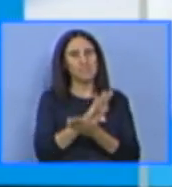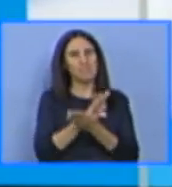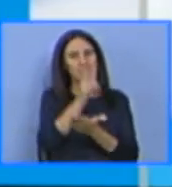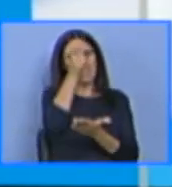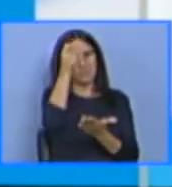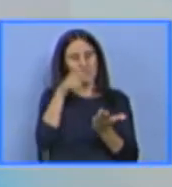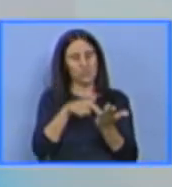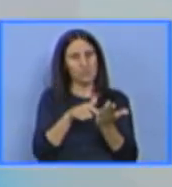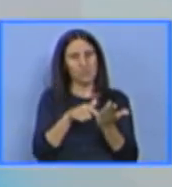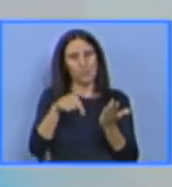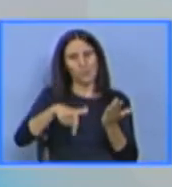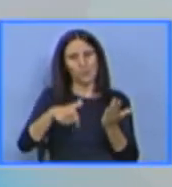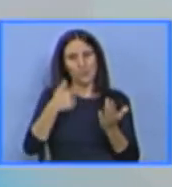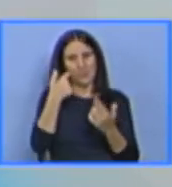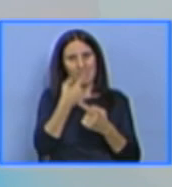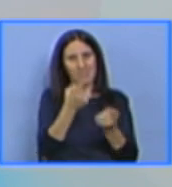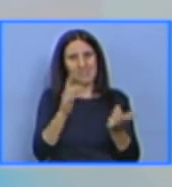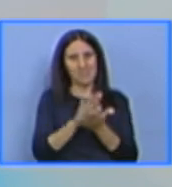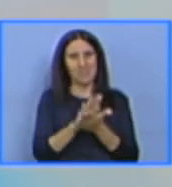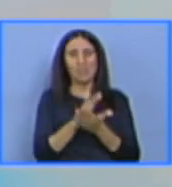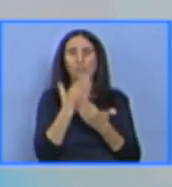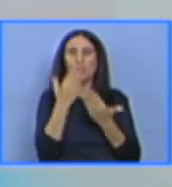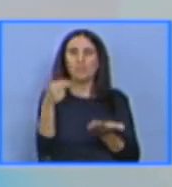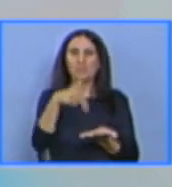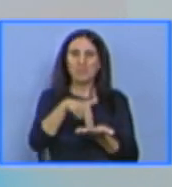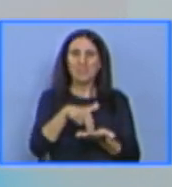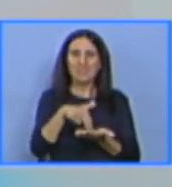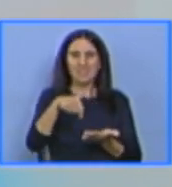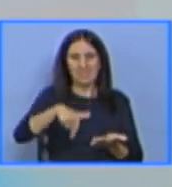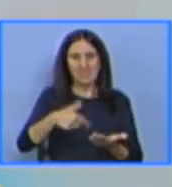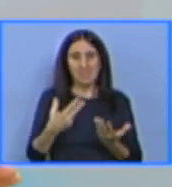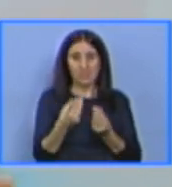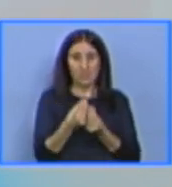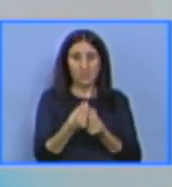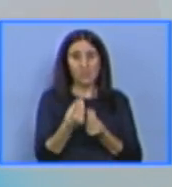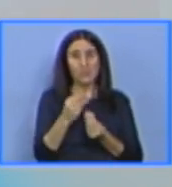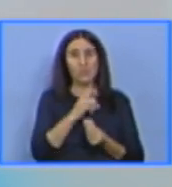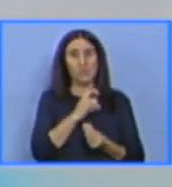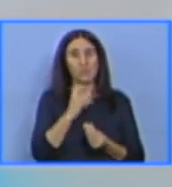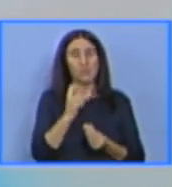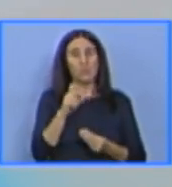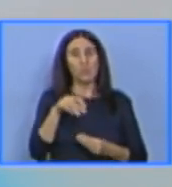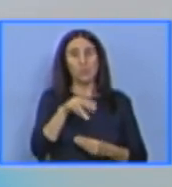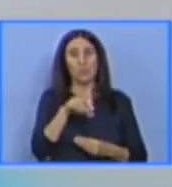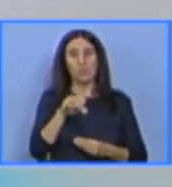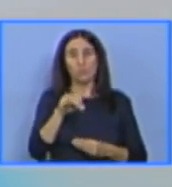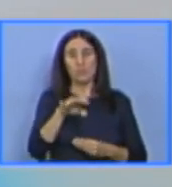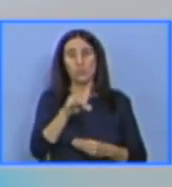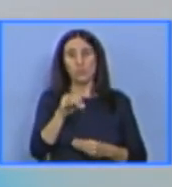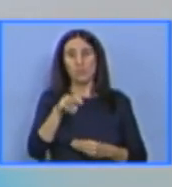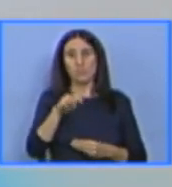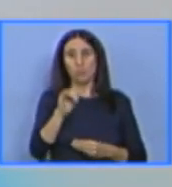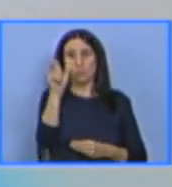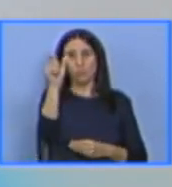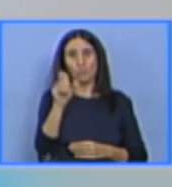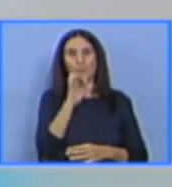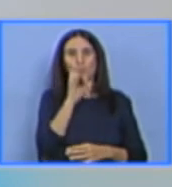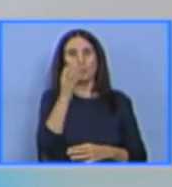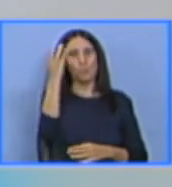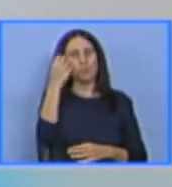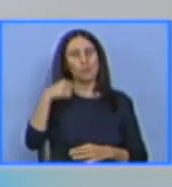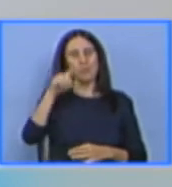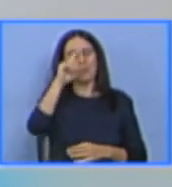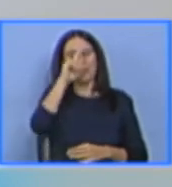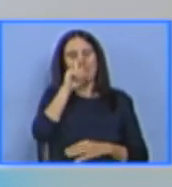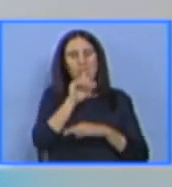que hoje sai. Muito obrigado pela sua presença aqui entre nós, Dom António Francisco dos Santos, o bispo do Porto, de quem guardamos